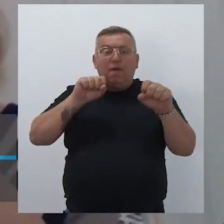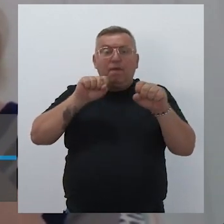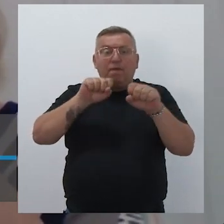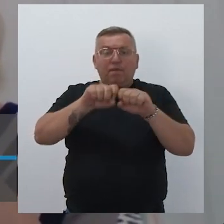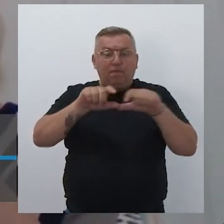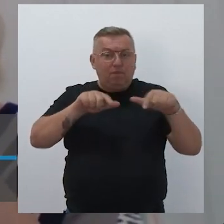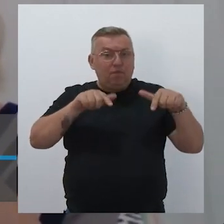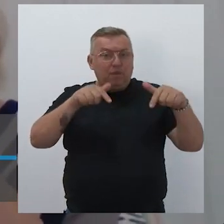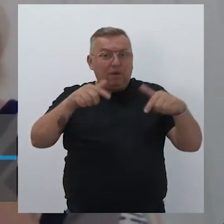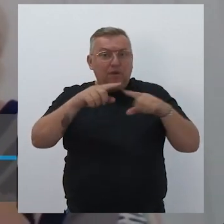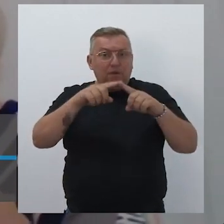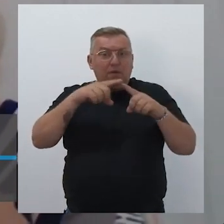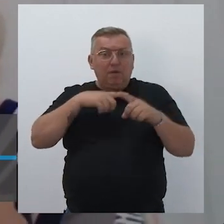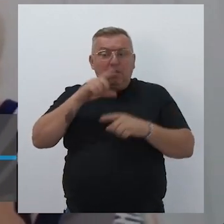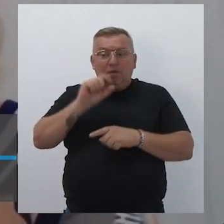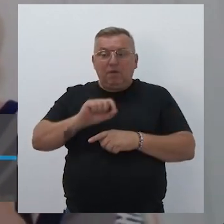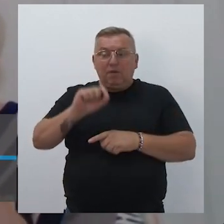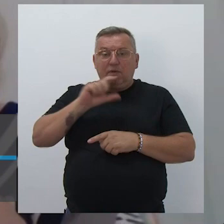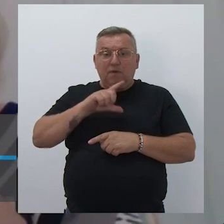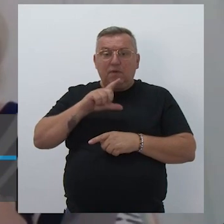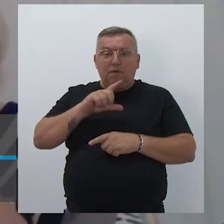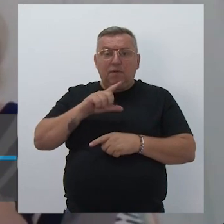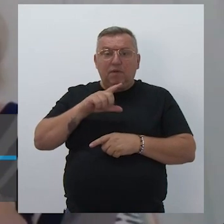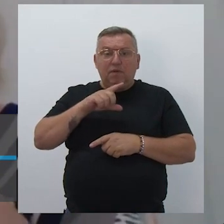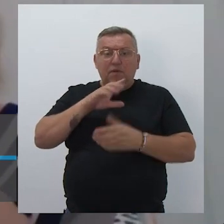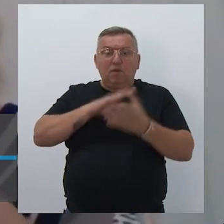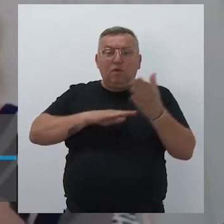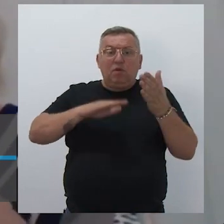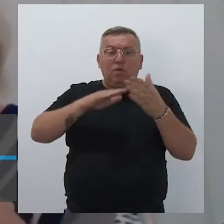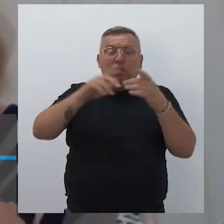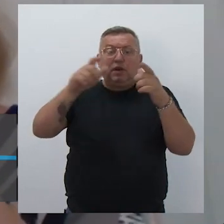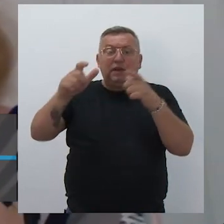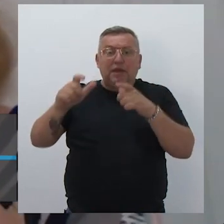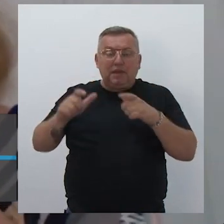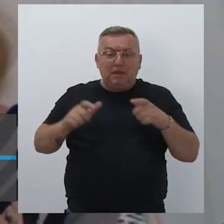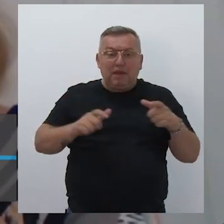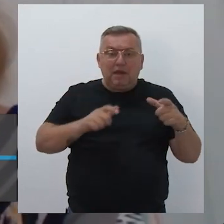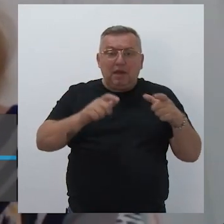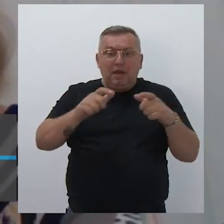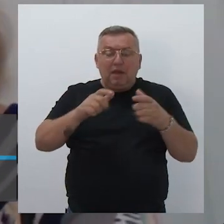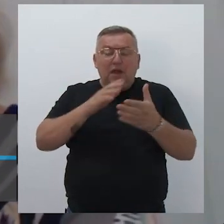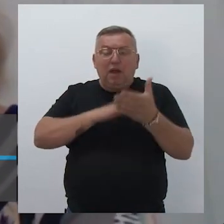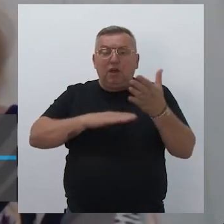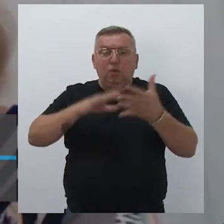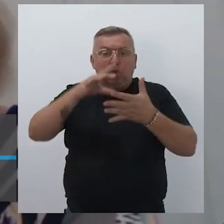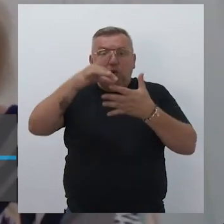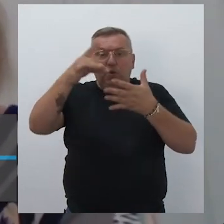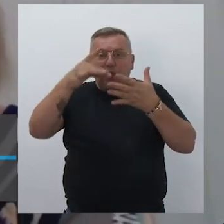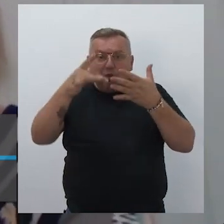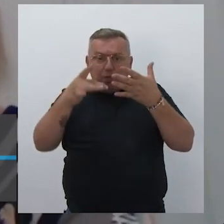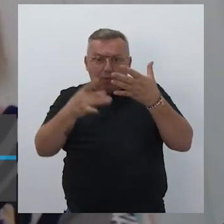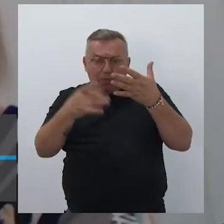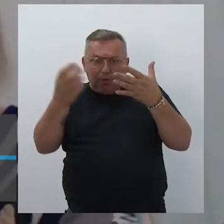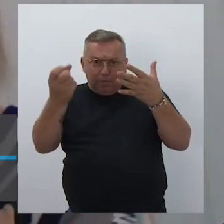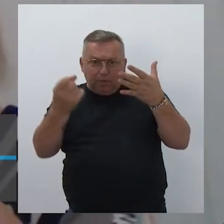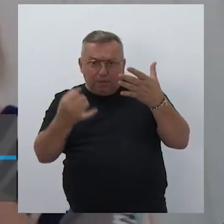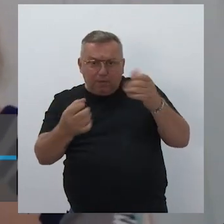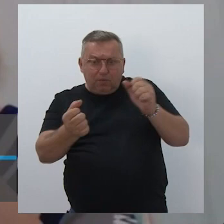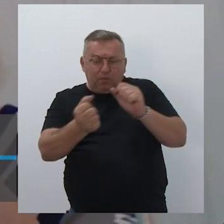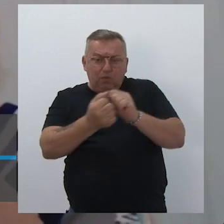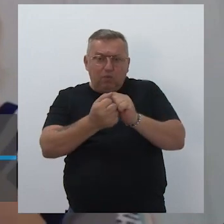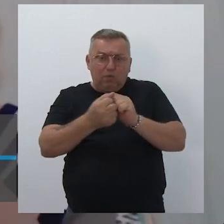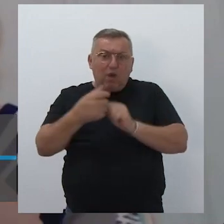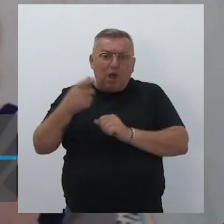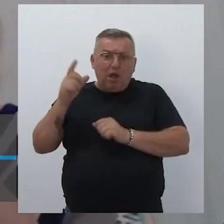básica, ela é composta por todas as áreas e todos os componentes que a compõem, como eu falei, né, anteriormente,